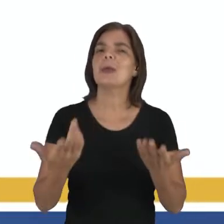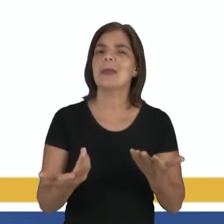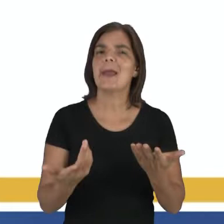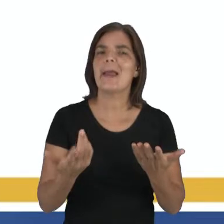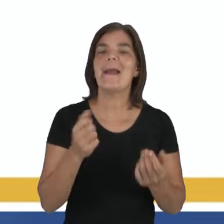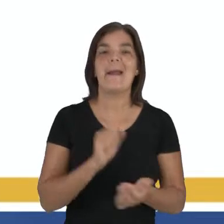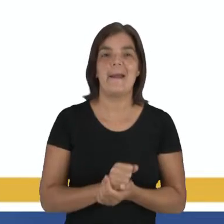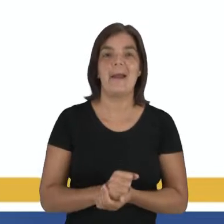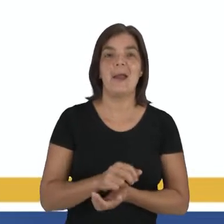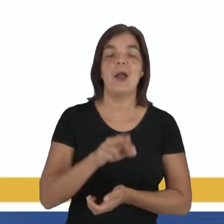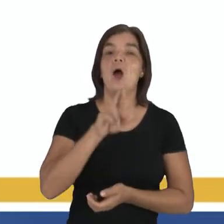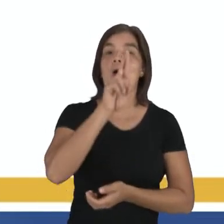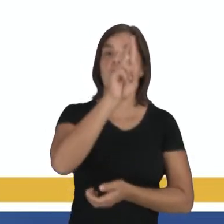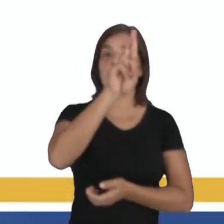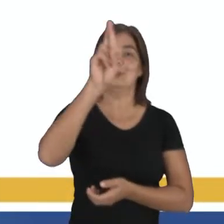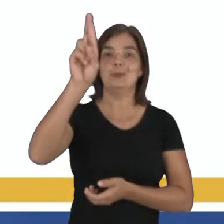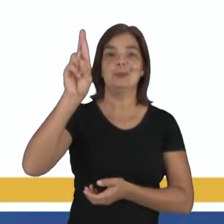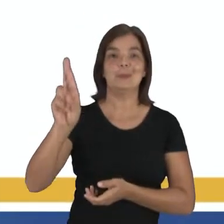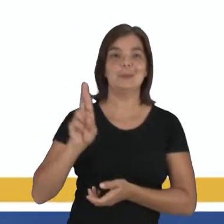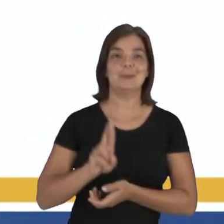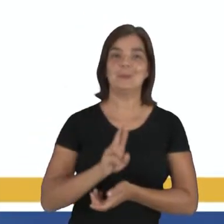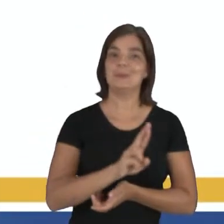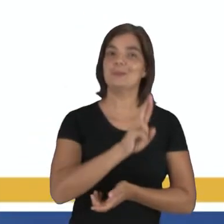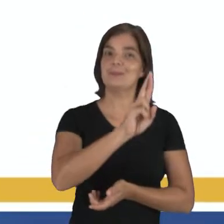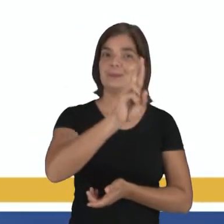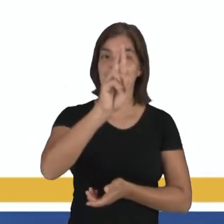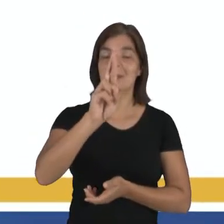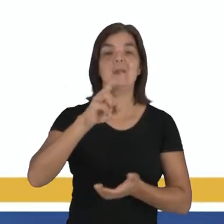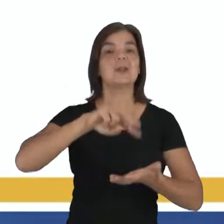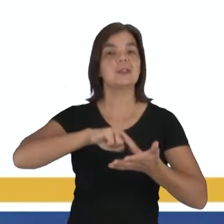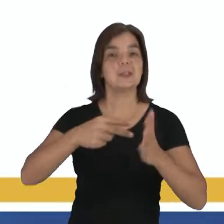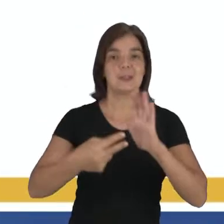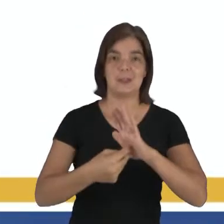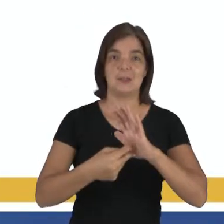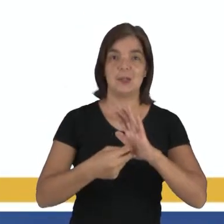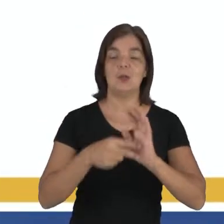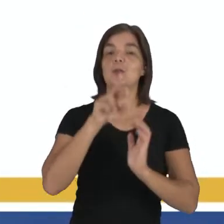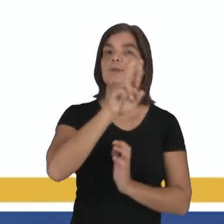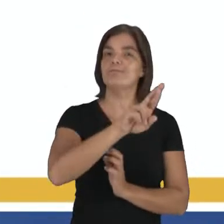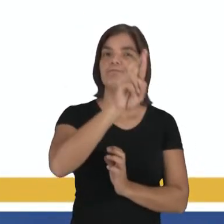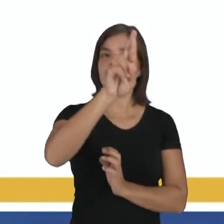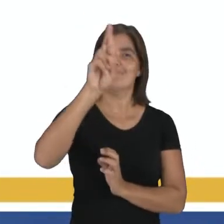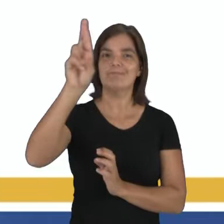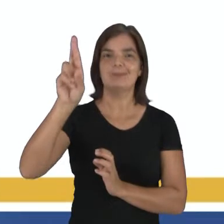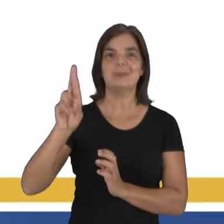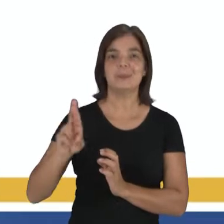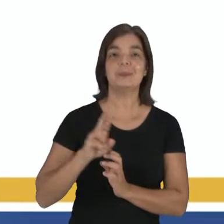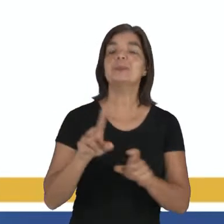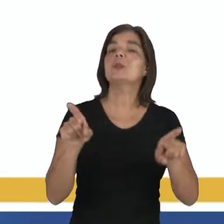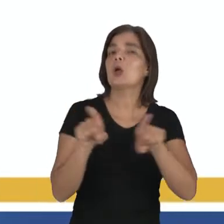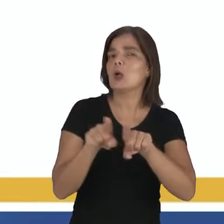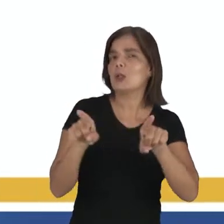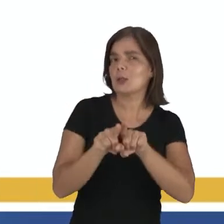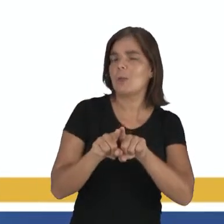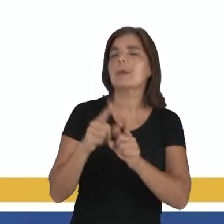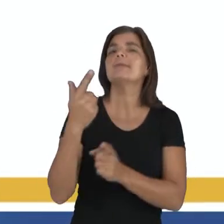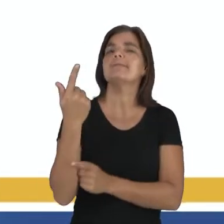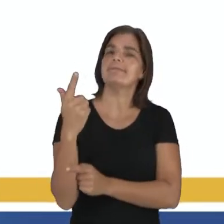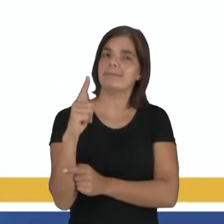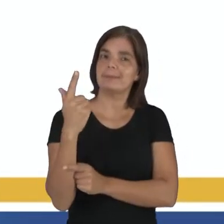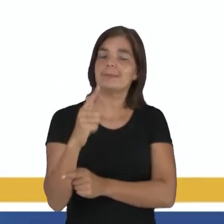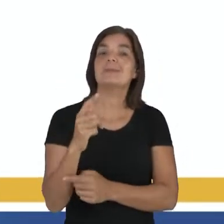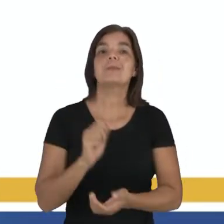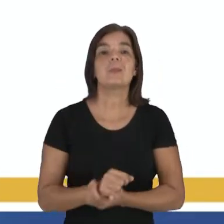regional. Pelo próprio nome, você já sabe que se trata de região para região, chamada também de